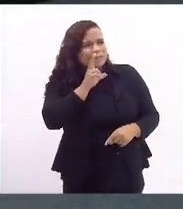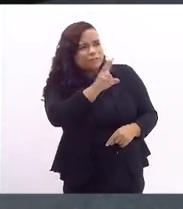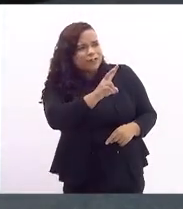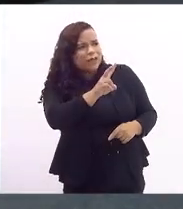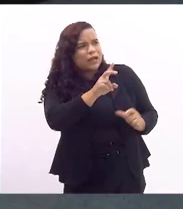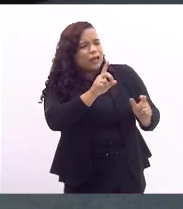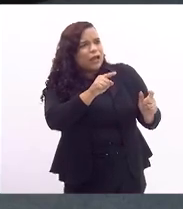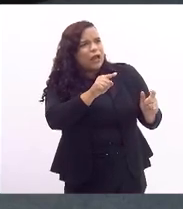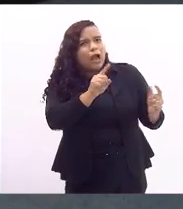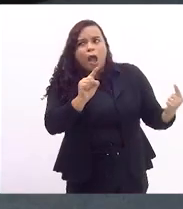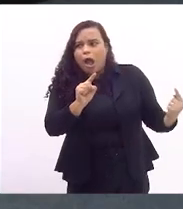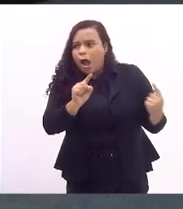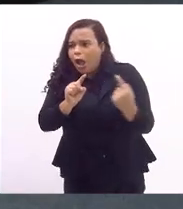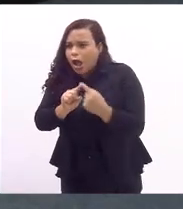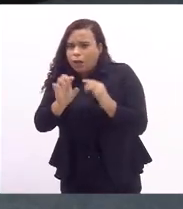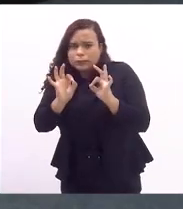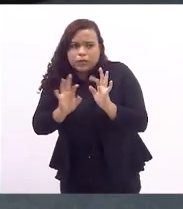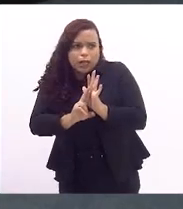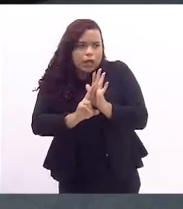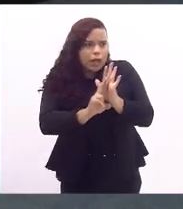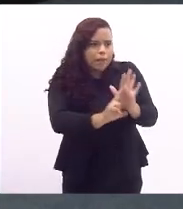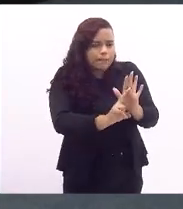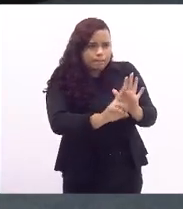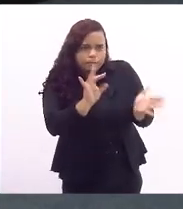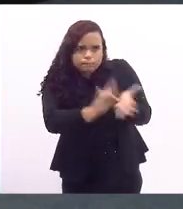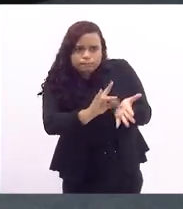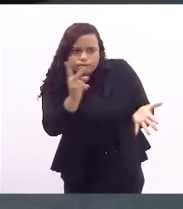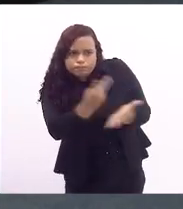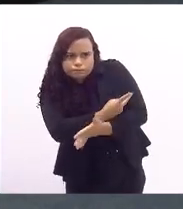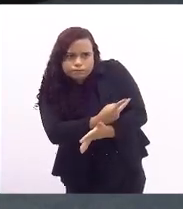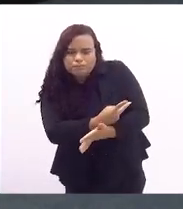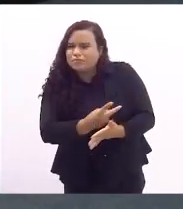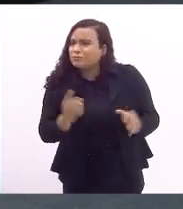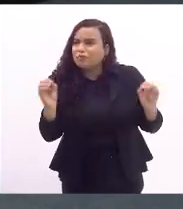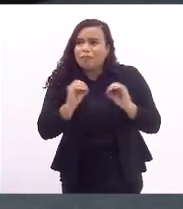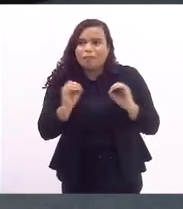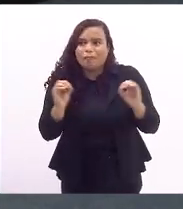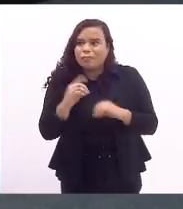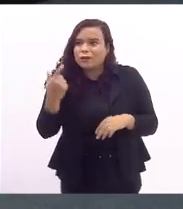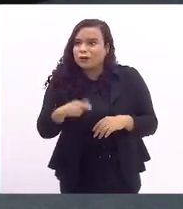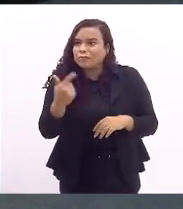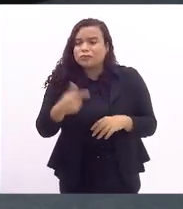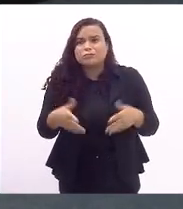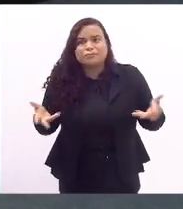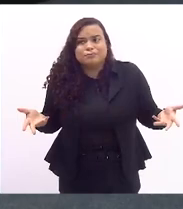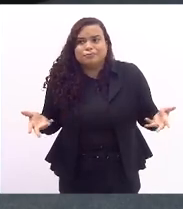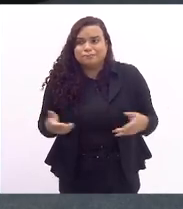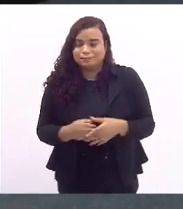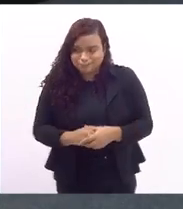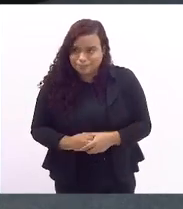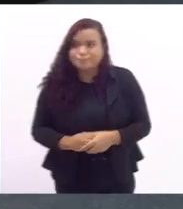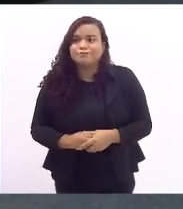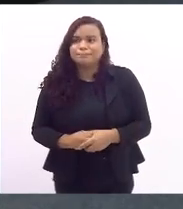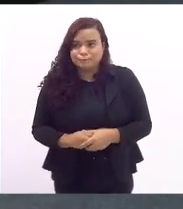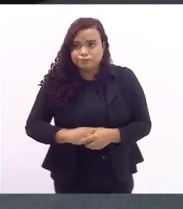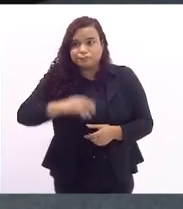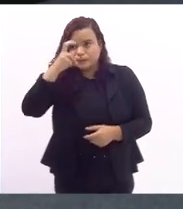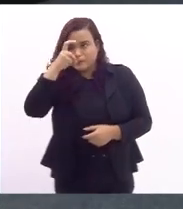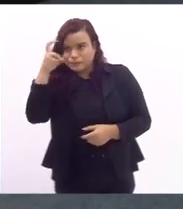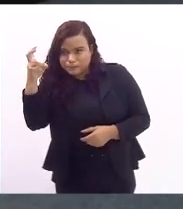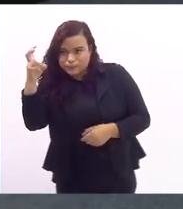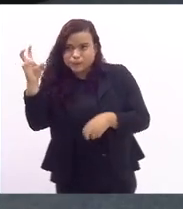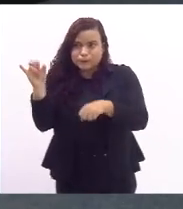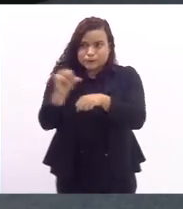determinar se representavam fato contido naquele processo bom e com muita inteligência